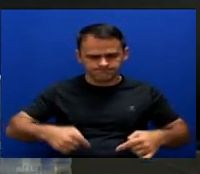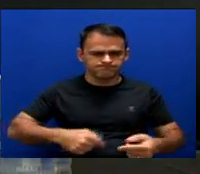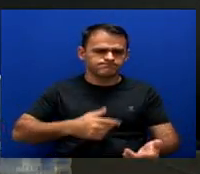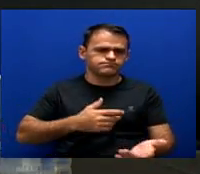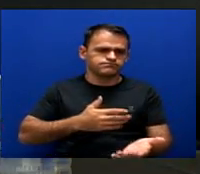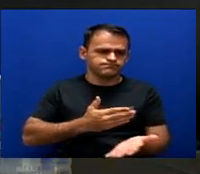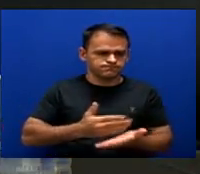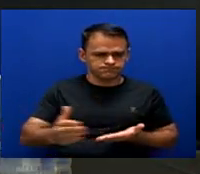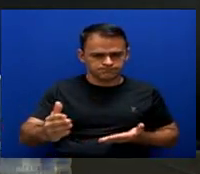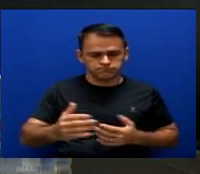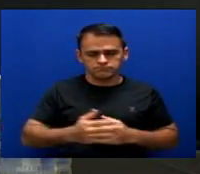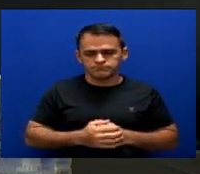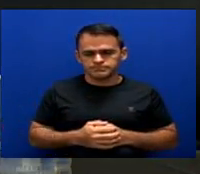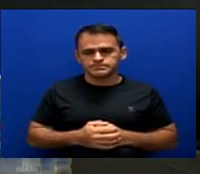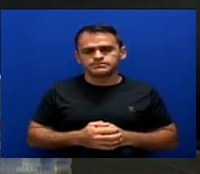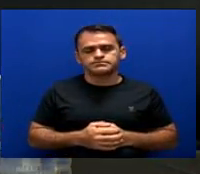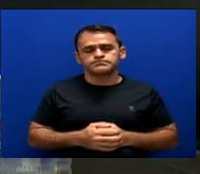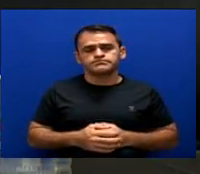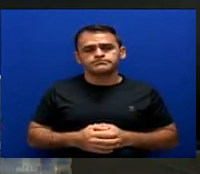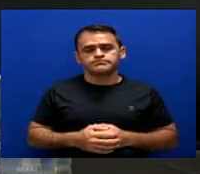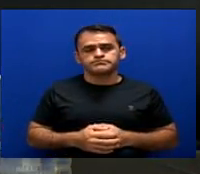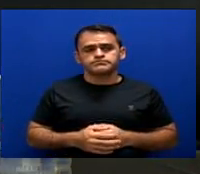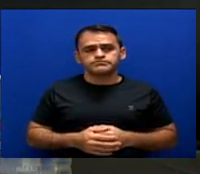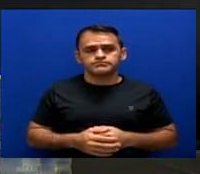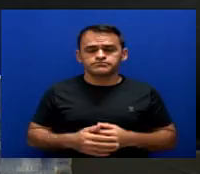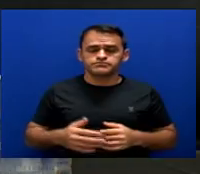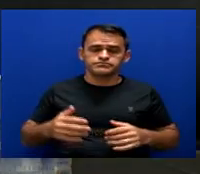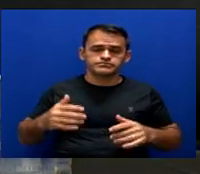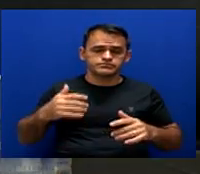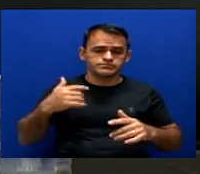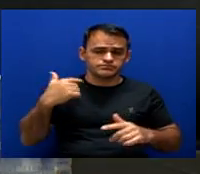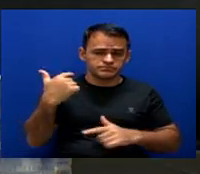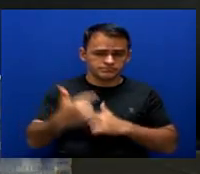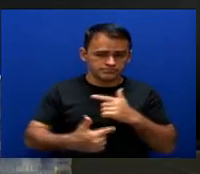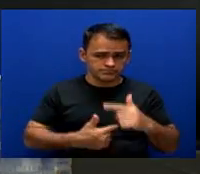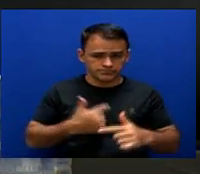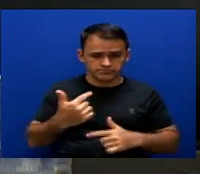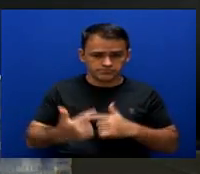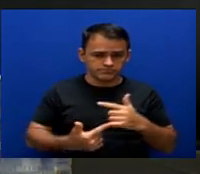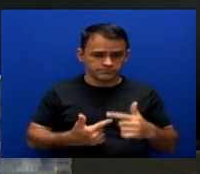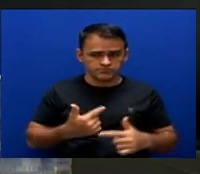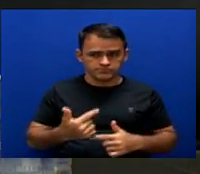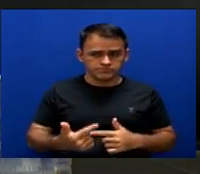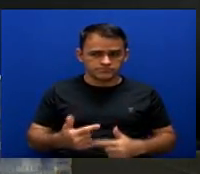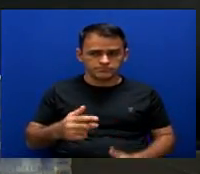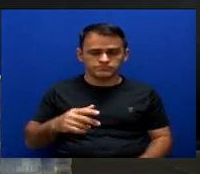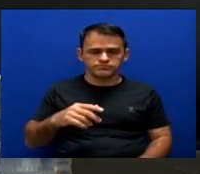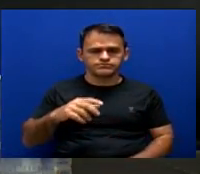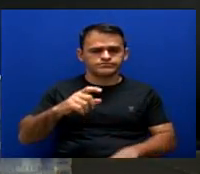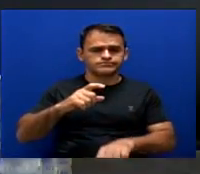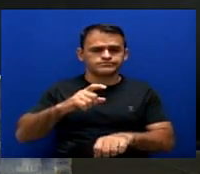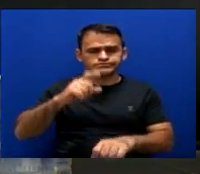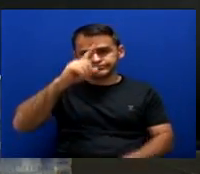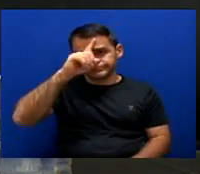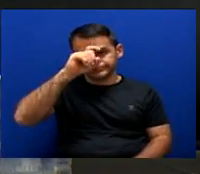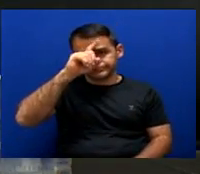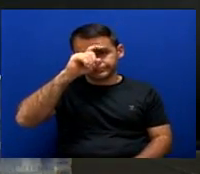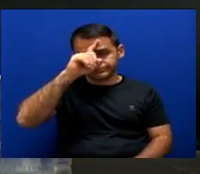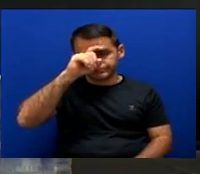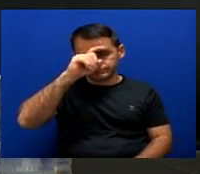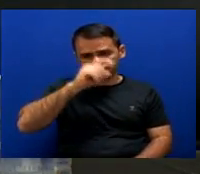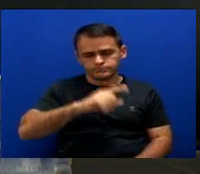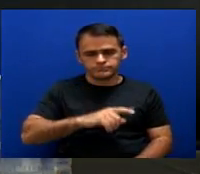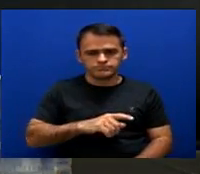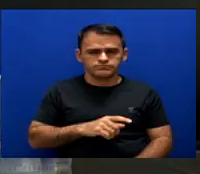propõe mudança trabalhadores dos hospitais e principalmente do vera cruz foram pegos e agora uma situação